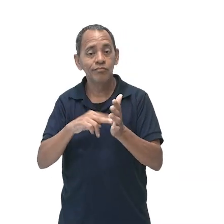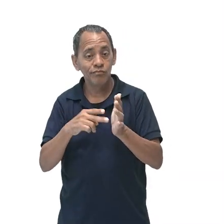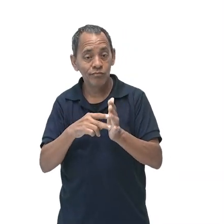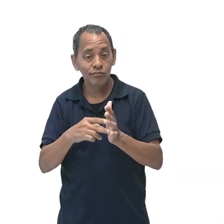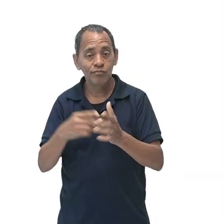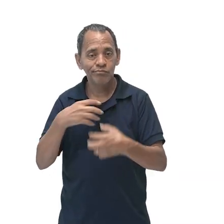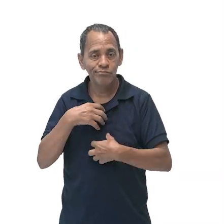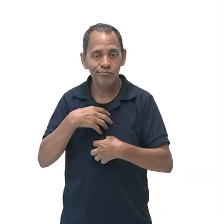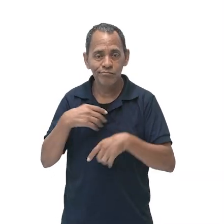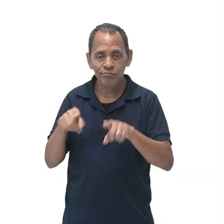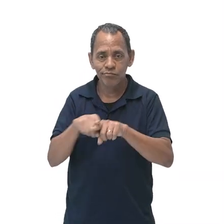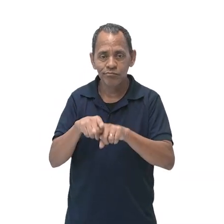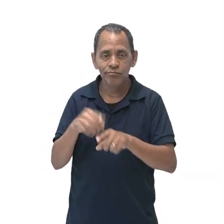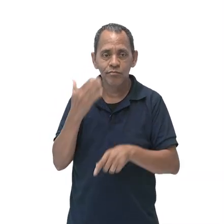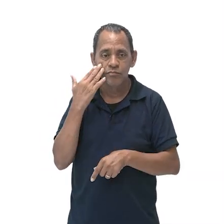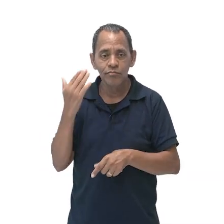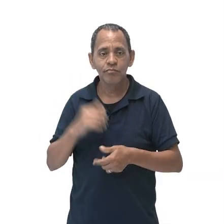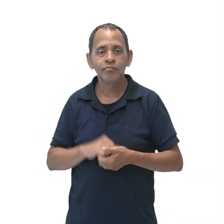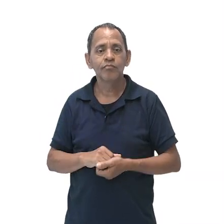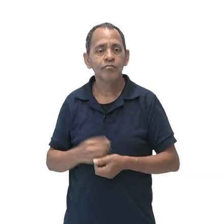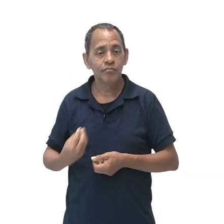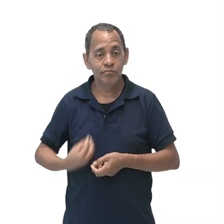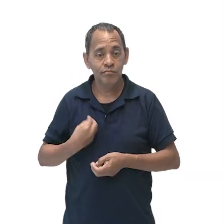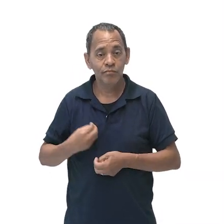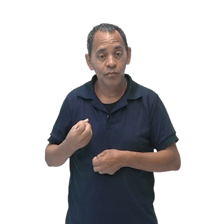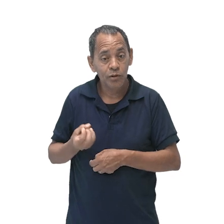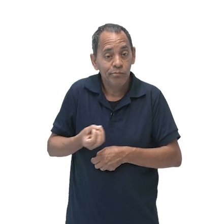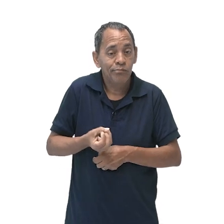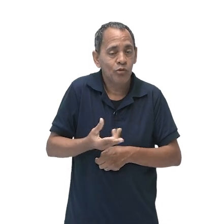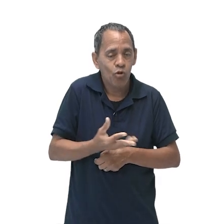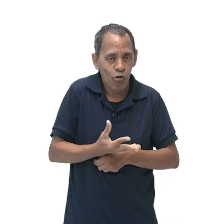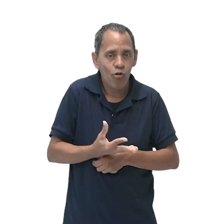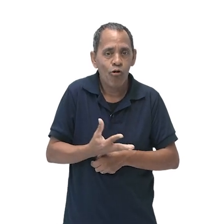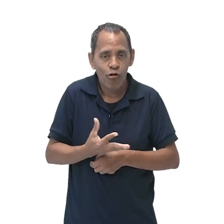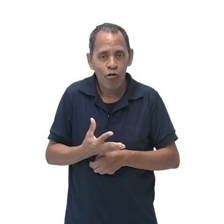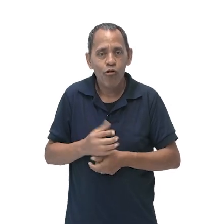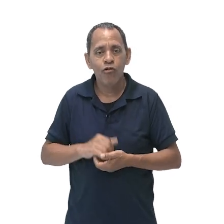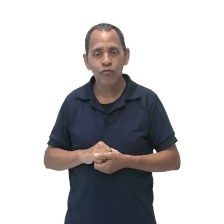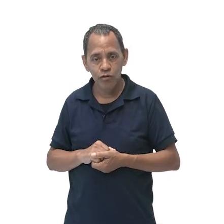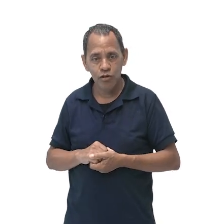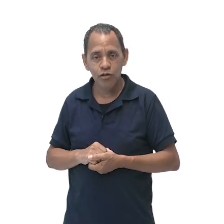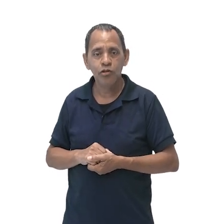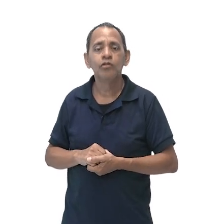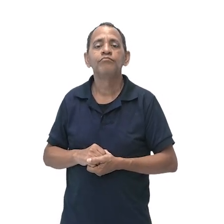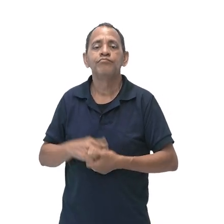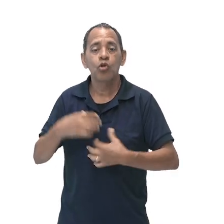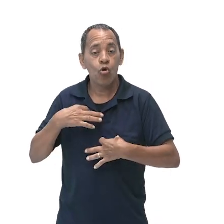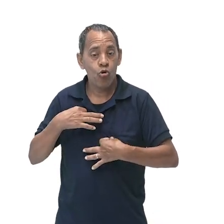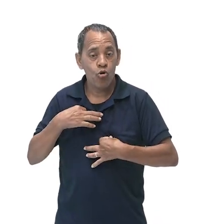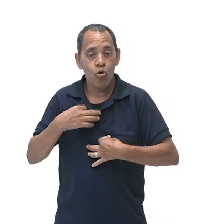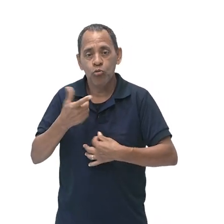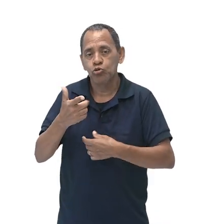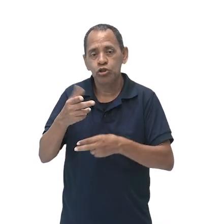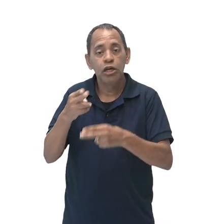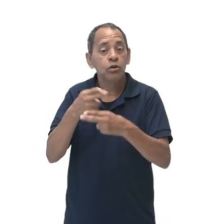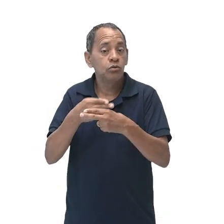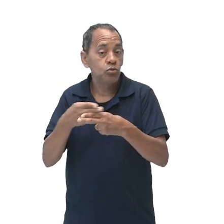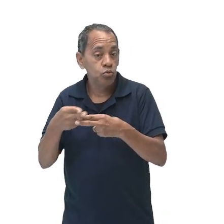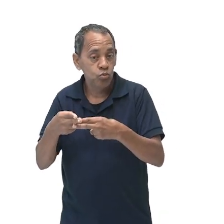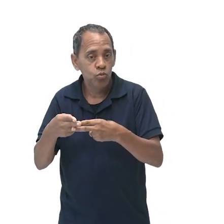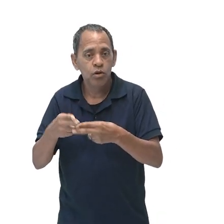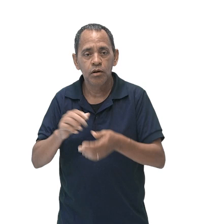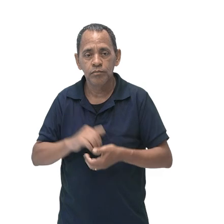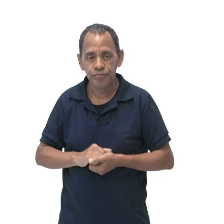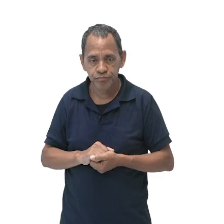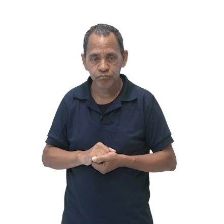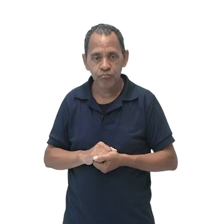vocês. A vida é nova e anda nua, vestida apenas com o teu desejo.